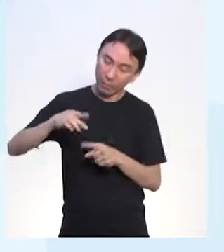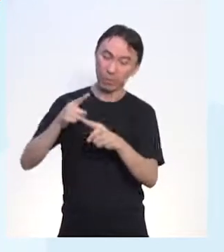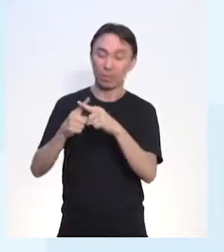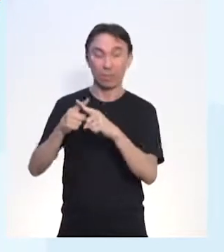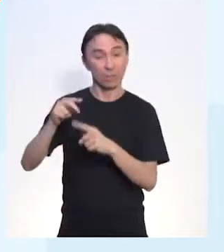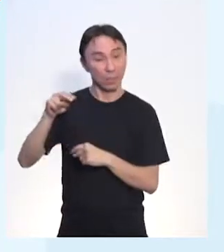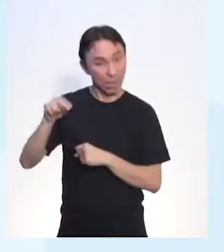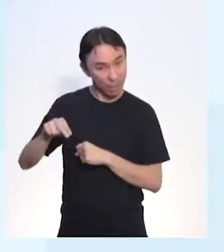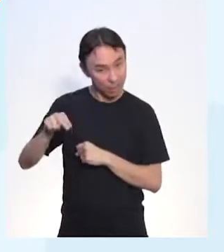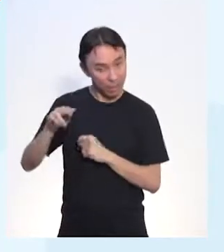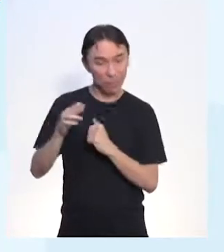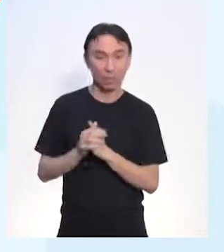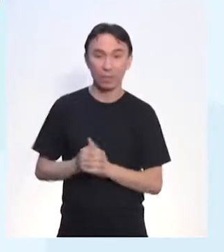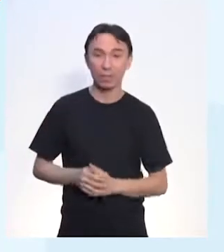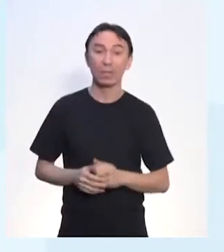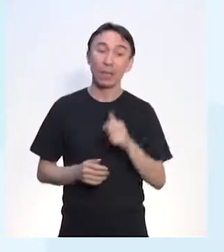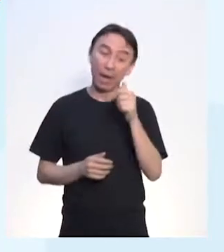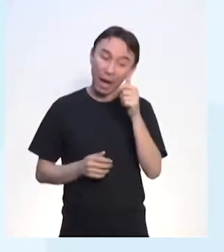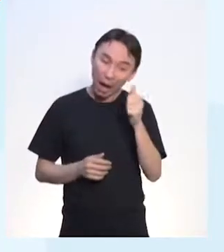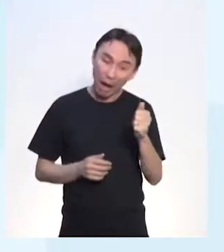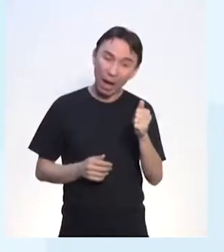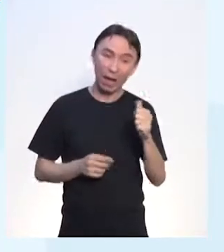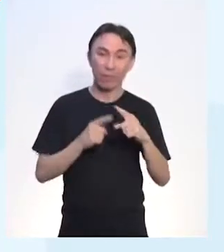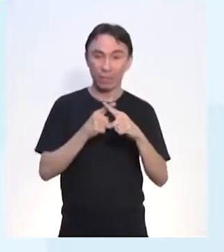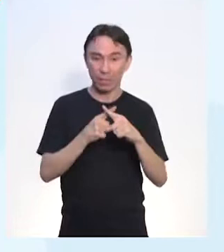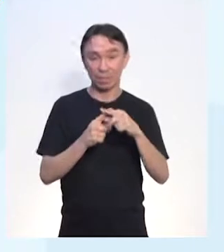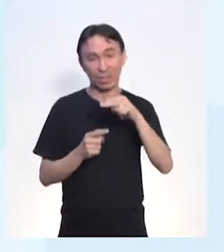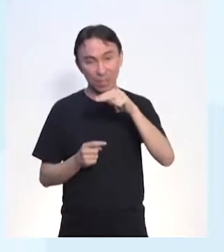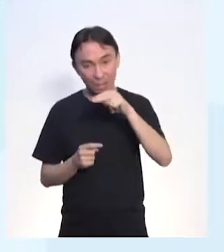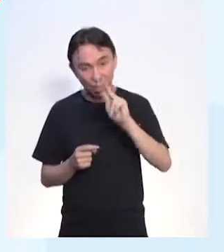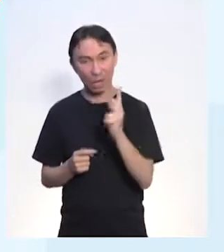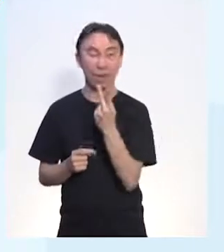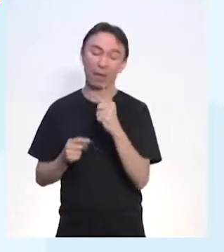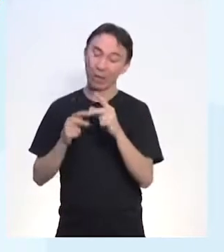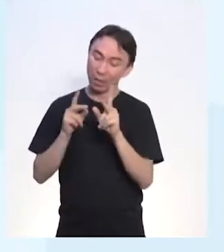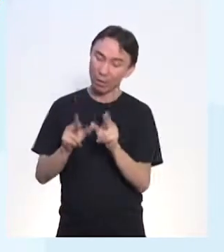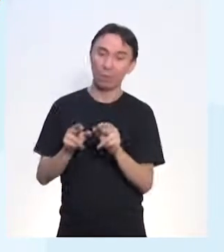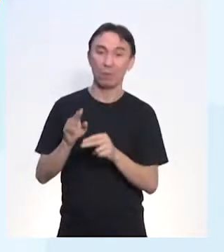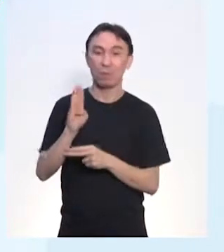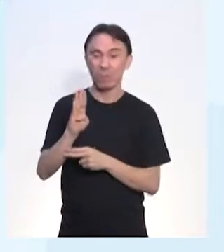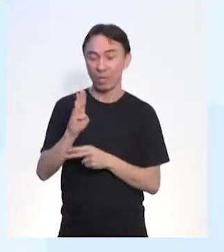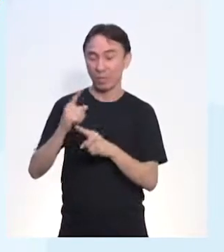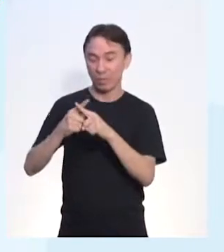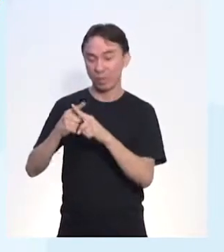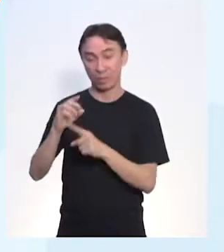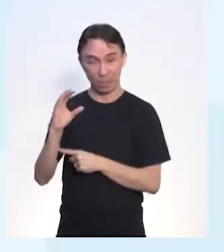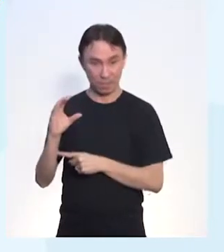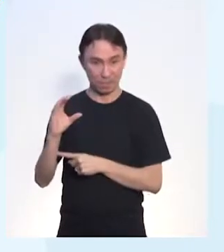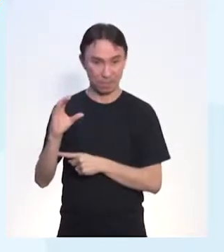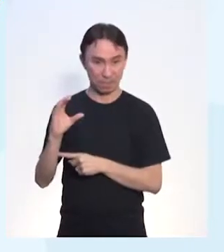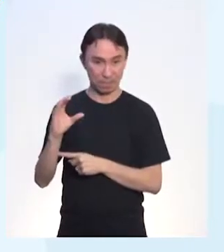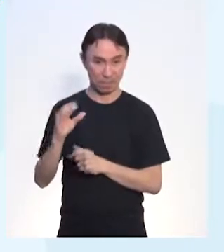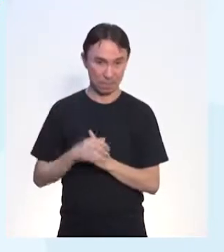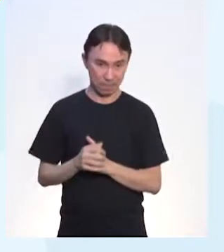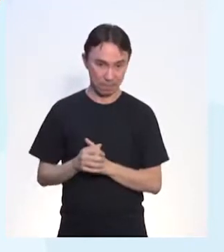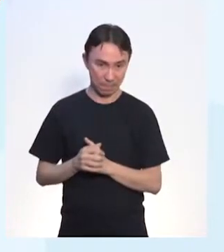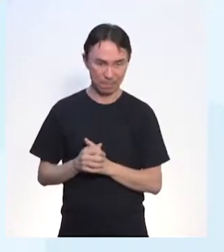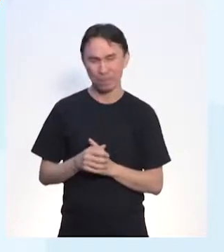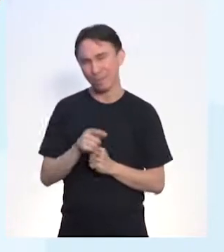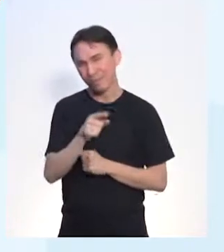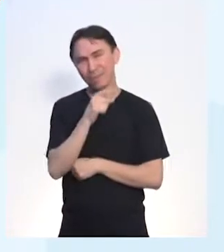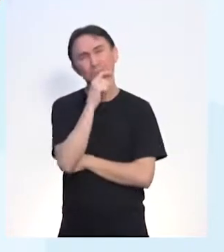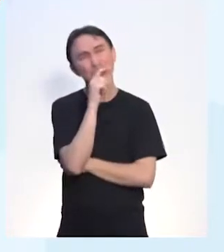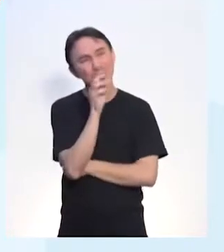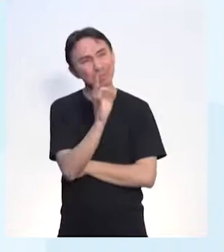M vezes N. E A vezes H, que é igual a B vezes C. Aí você fala